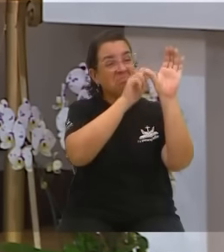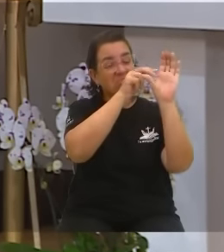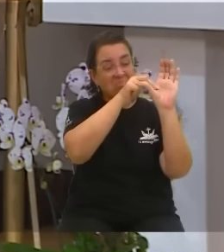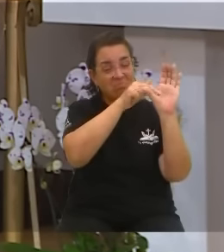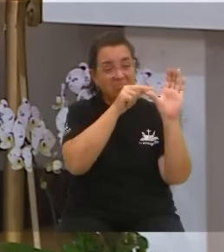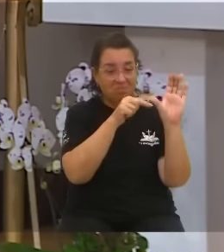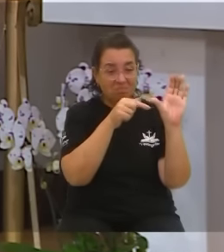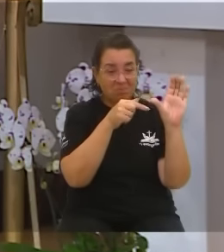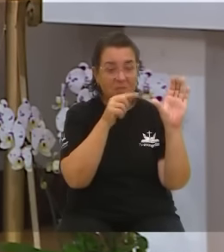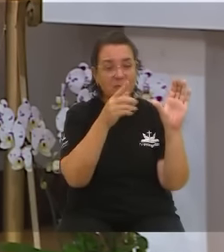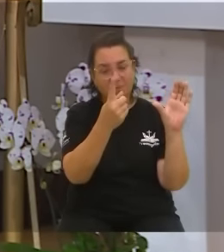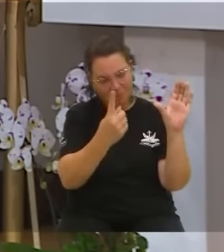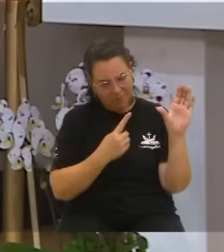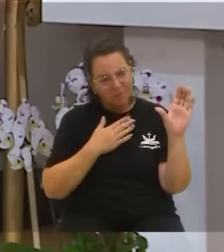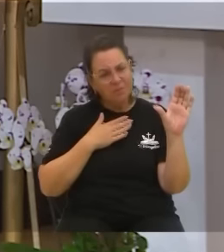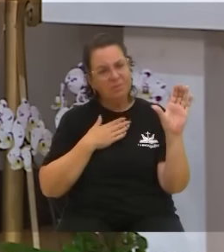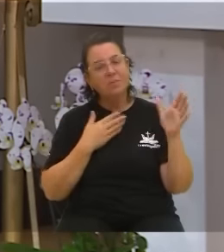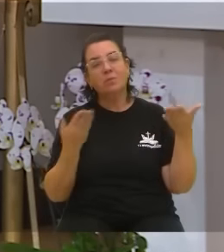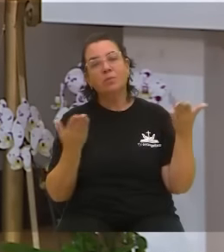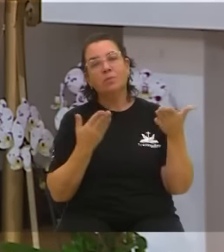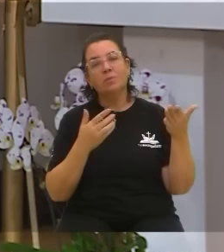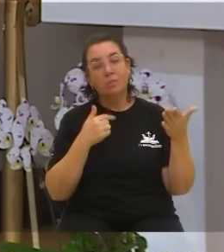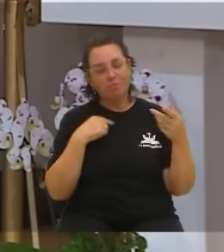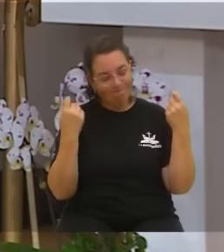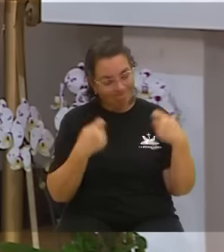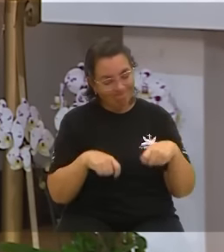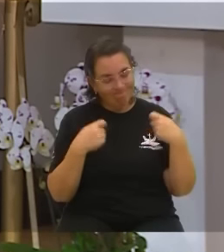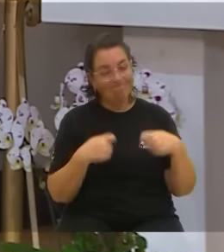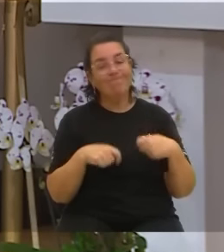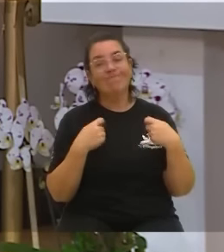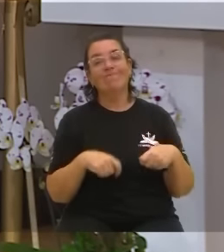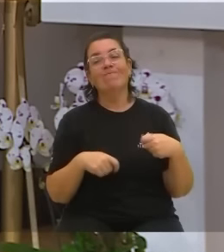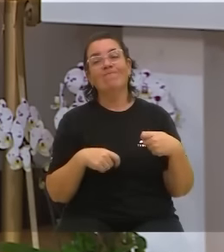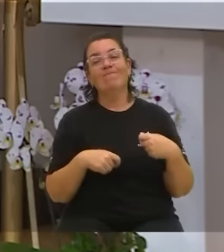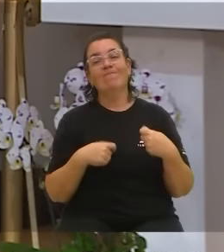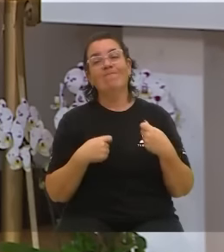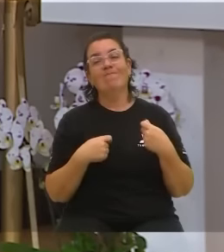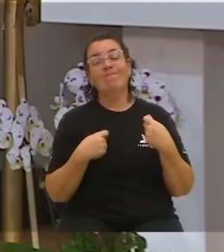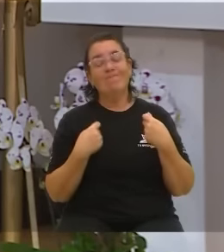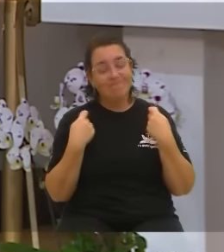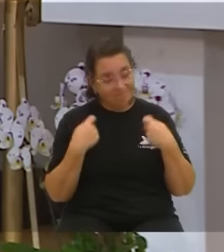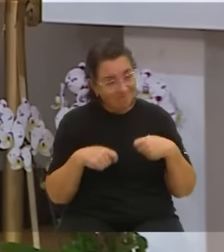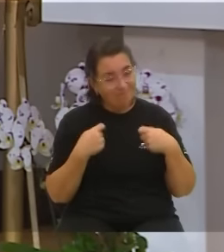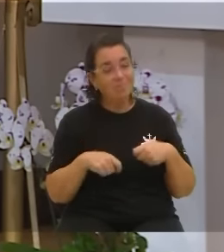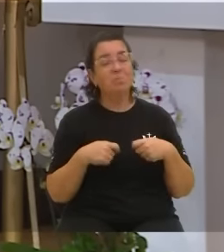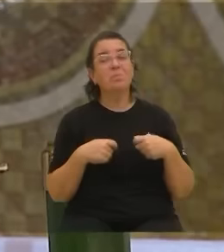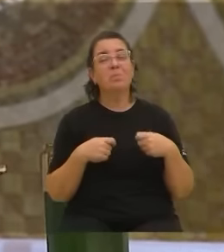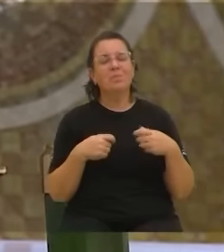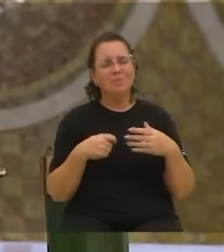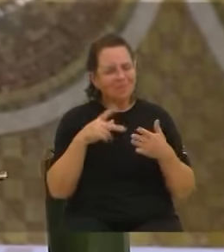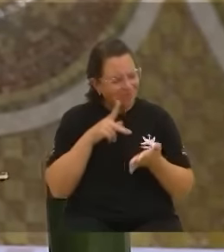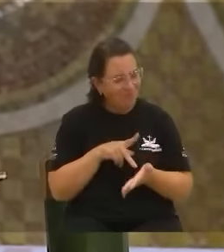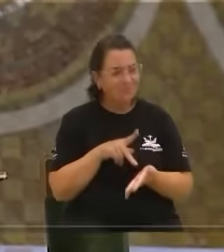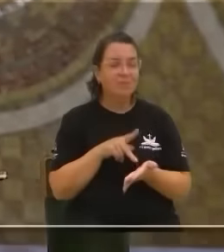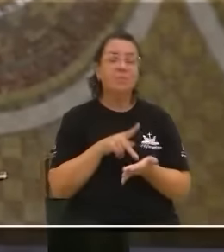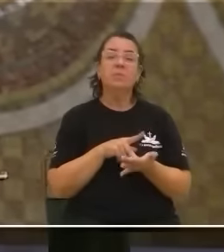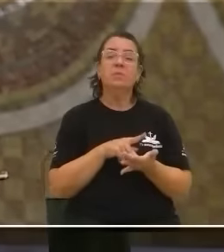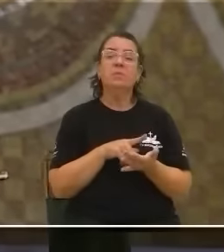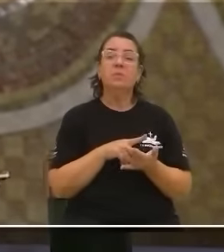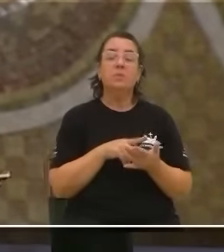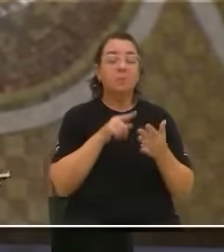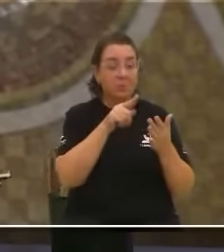árvore, você veio até mim e eu preciso, minhas entranhas pedem, minha misericórdia